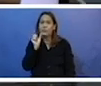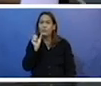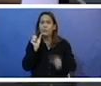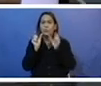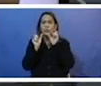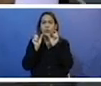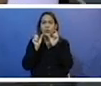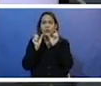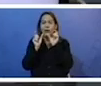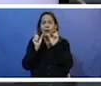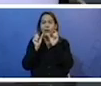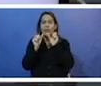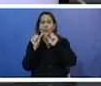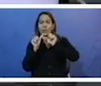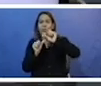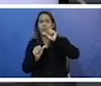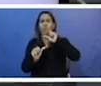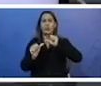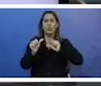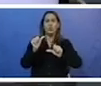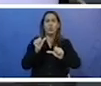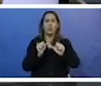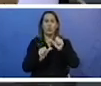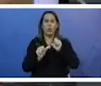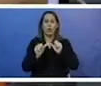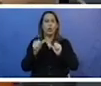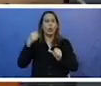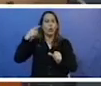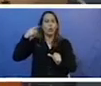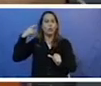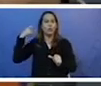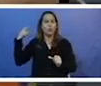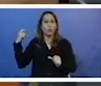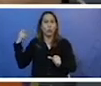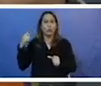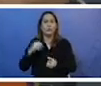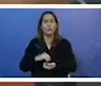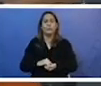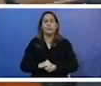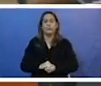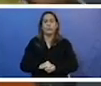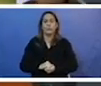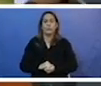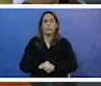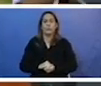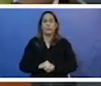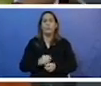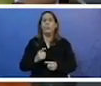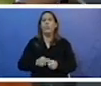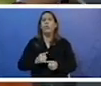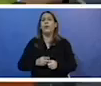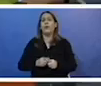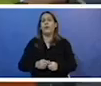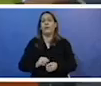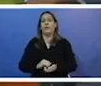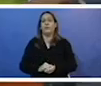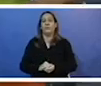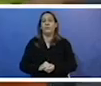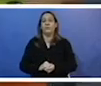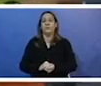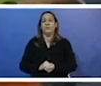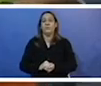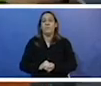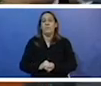gente troca? O E a gente fala I, o O a gente fala U. Por que será que isso